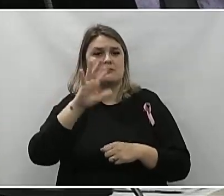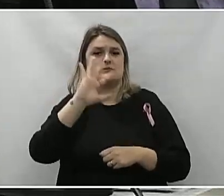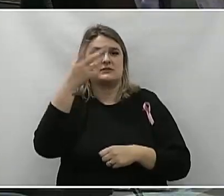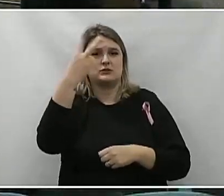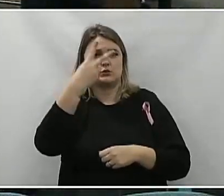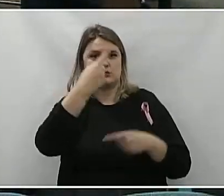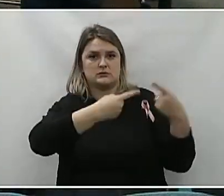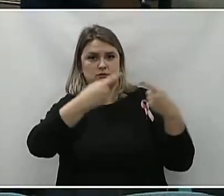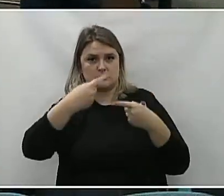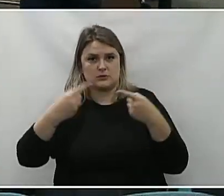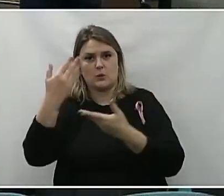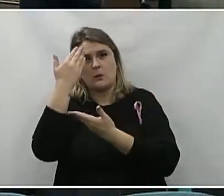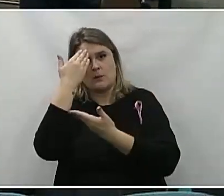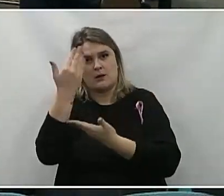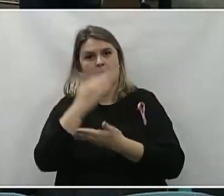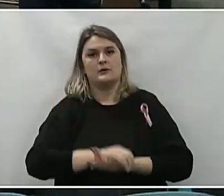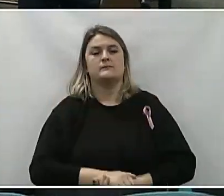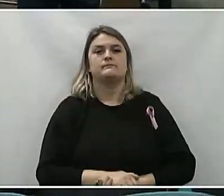obrigada